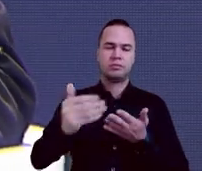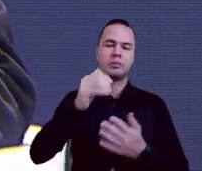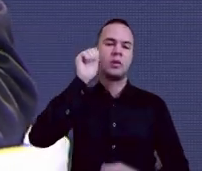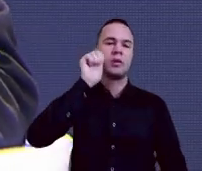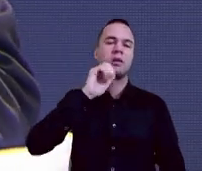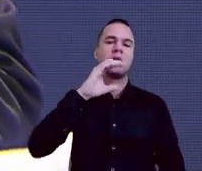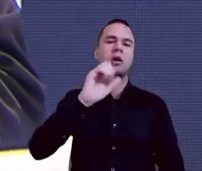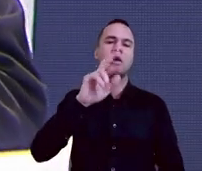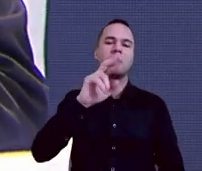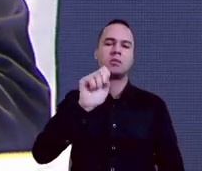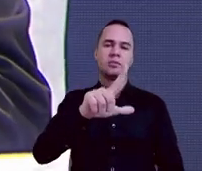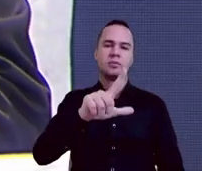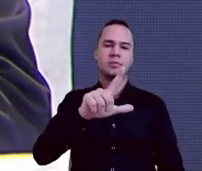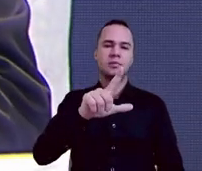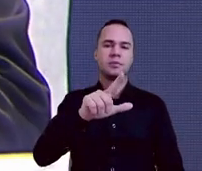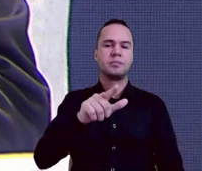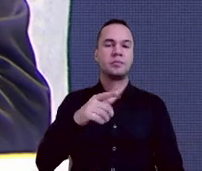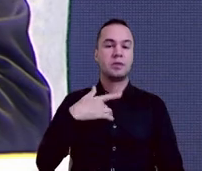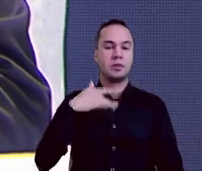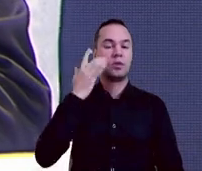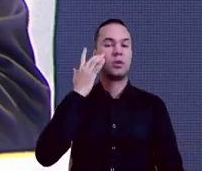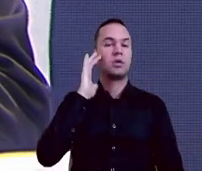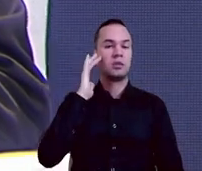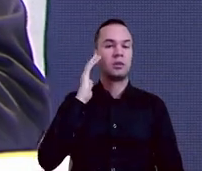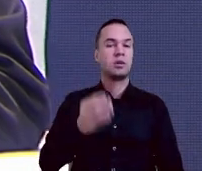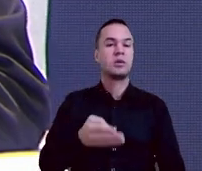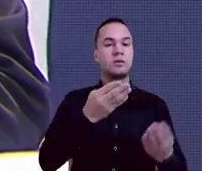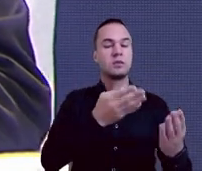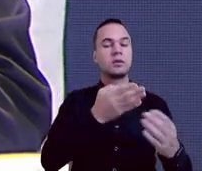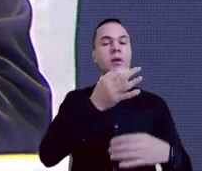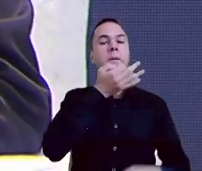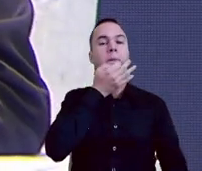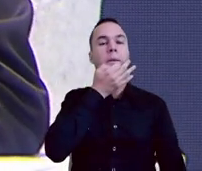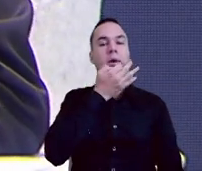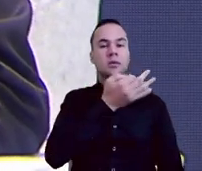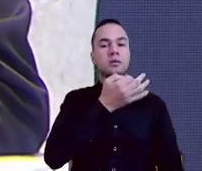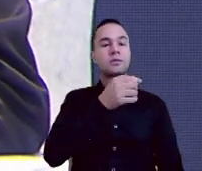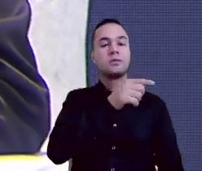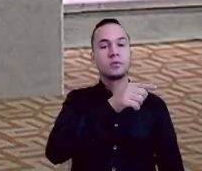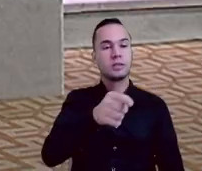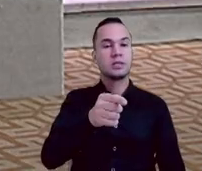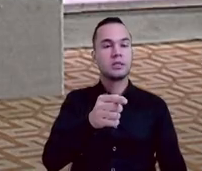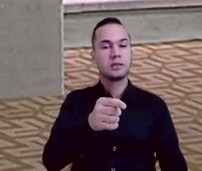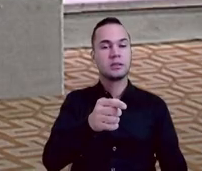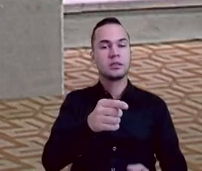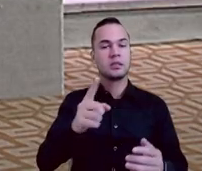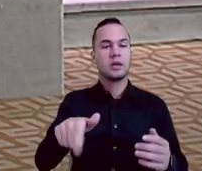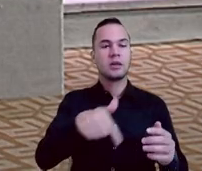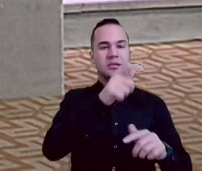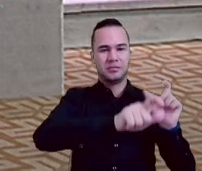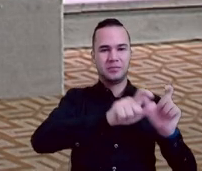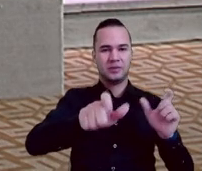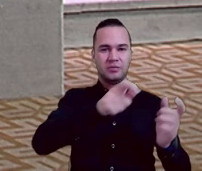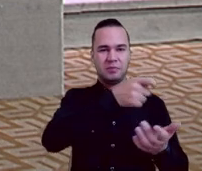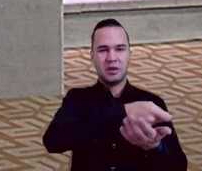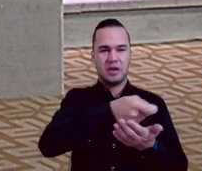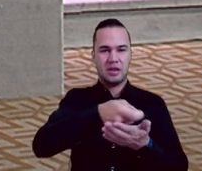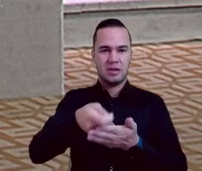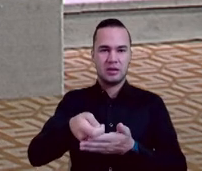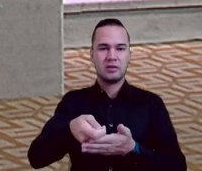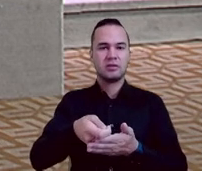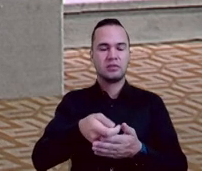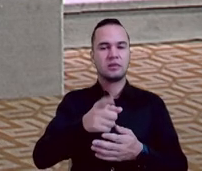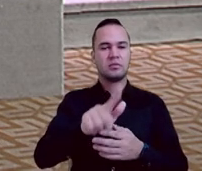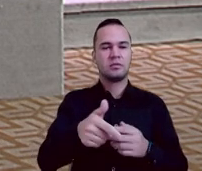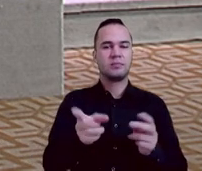é Carol acho que como que você vem convencendo né investidores a continuar